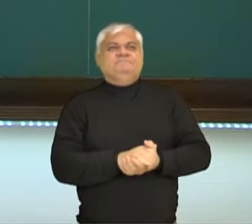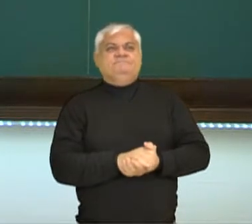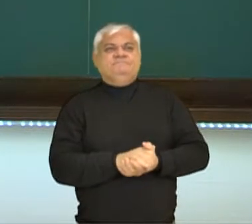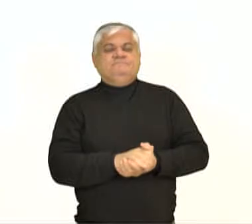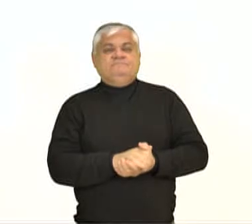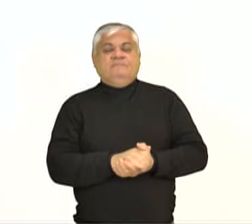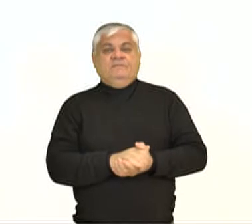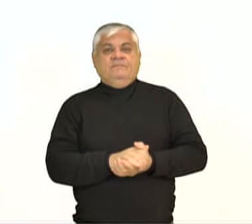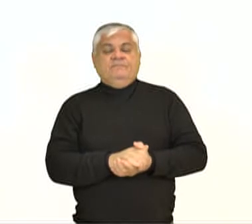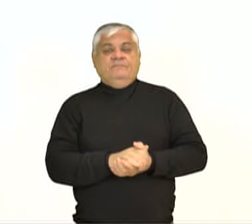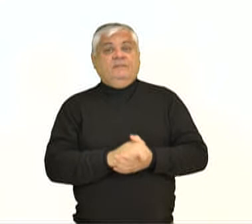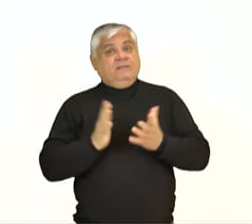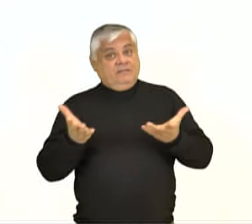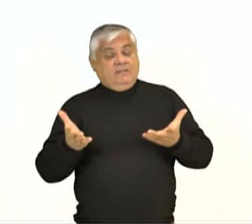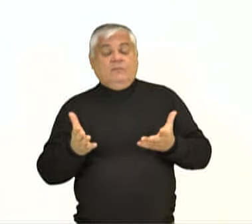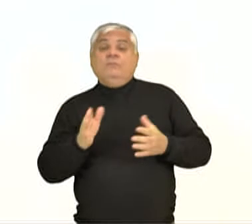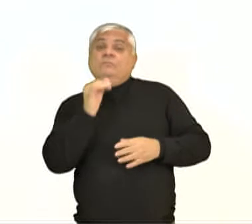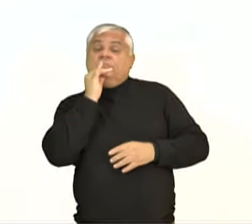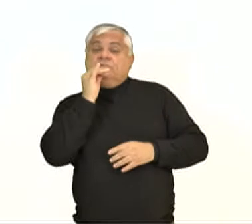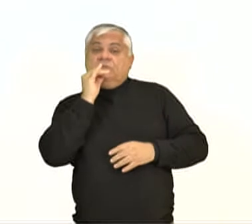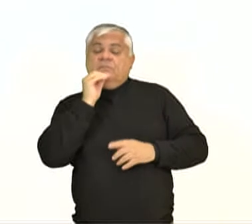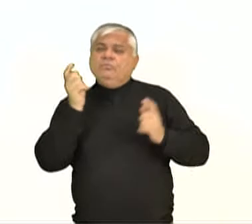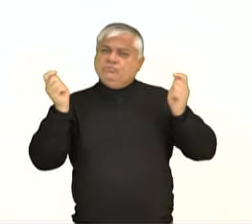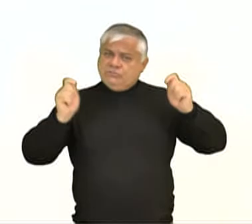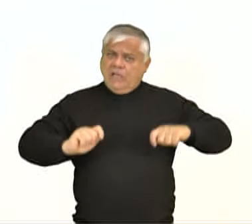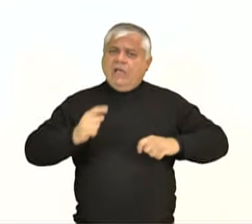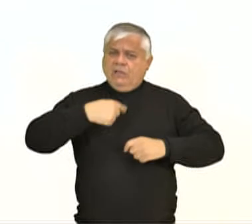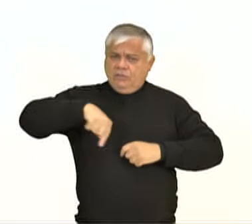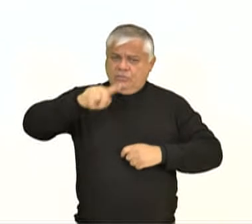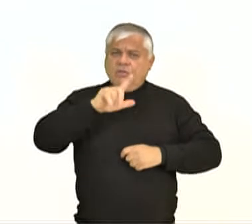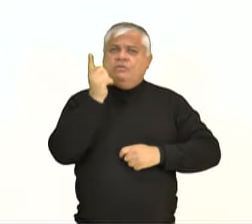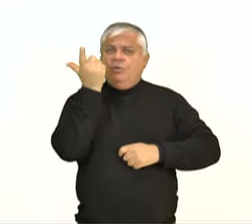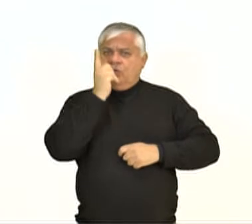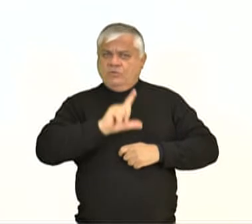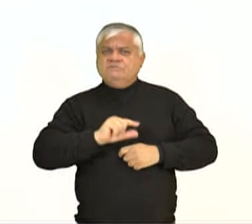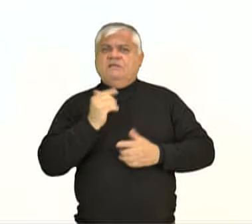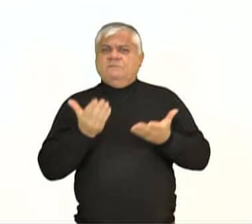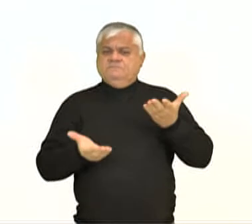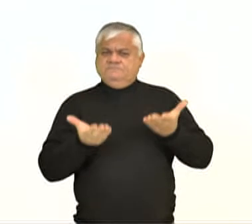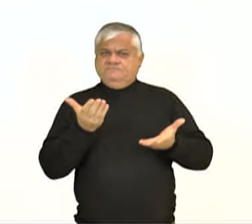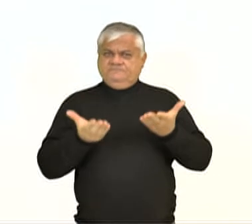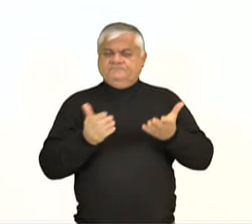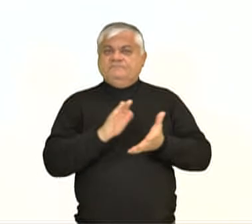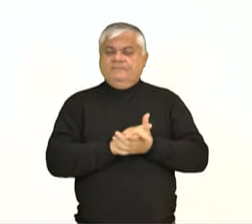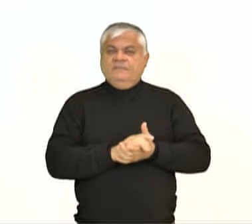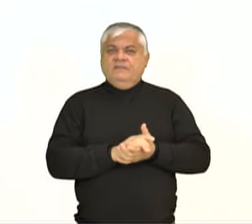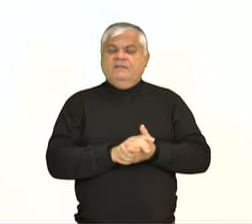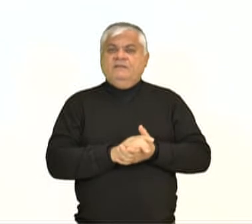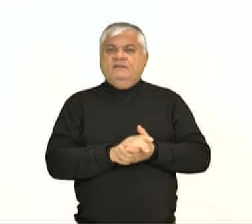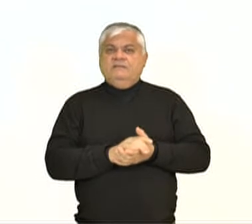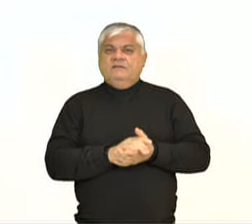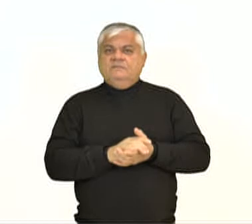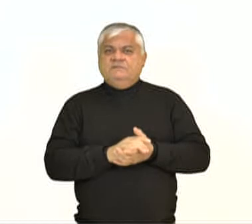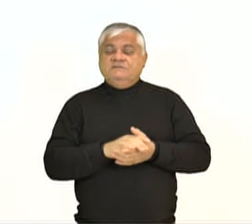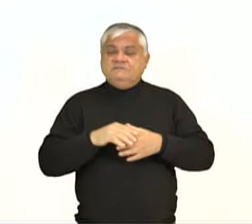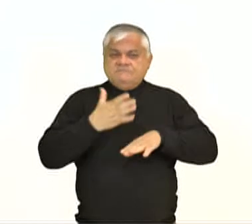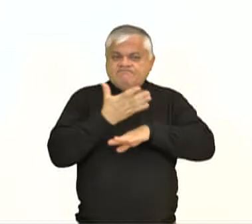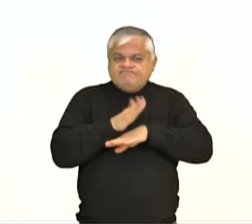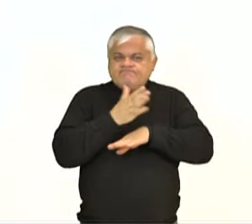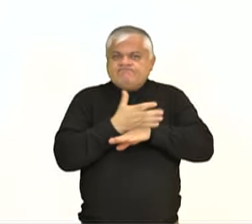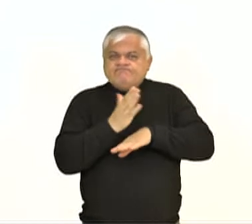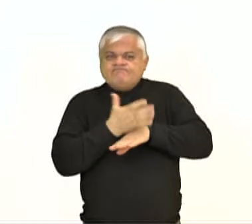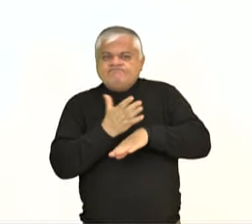aqui, ó, contudo, é possível que a gente alcance o equilíbrio, tá? Trabalhando essas habilidades sociais a